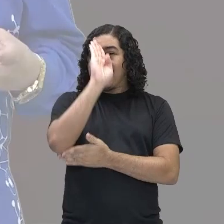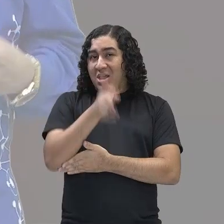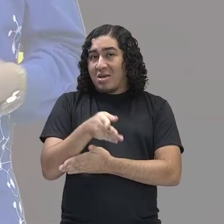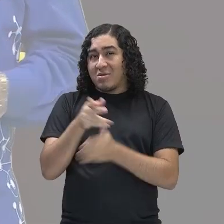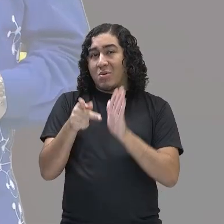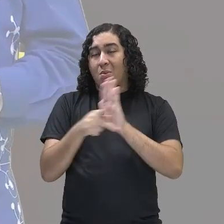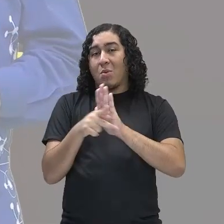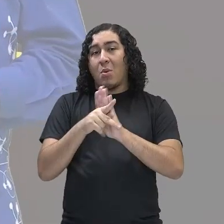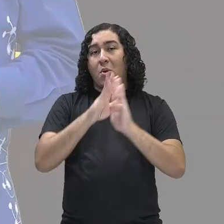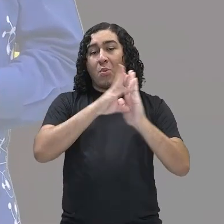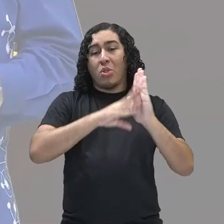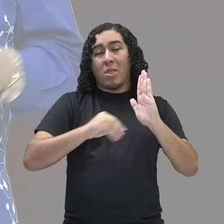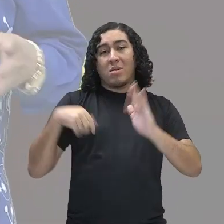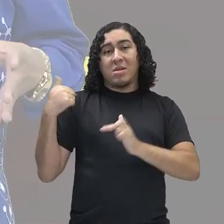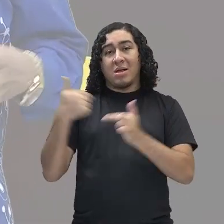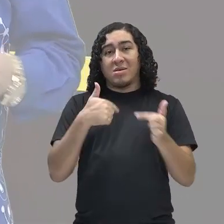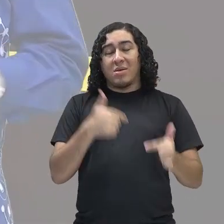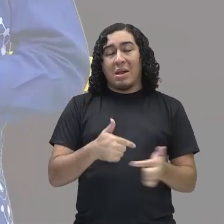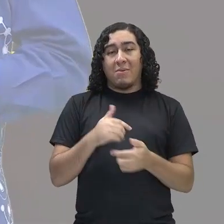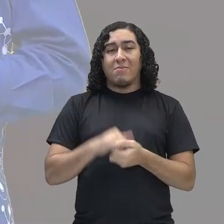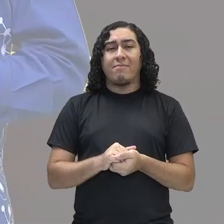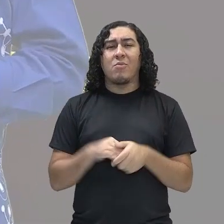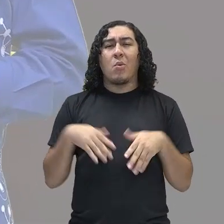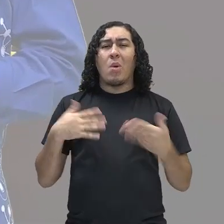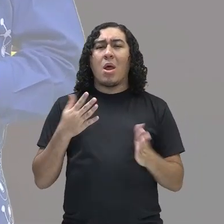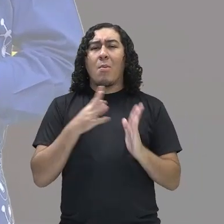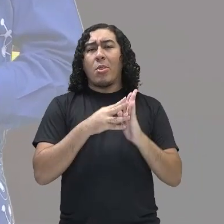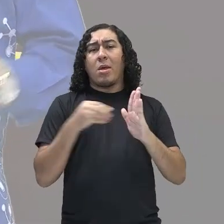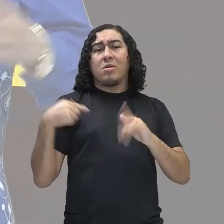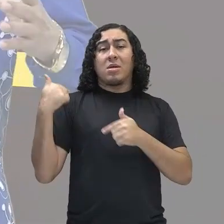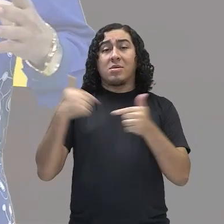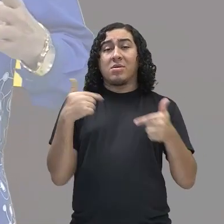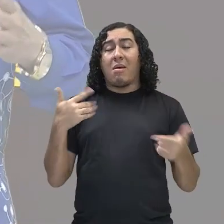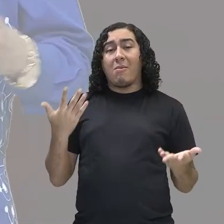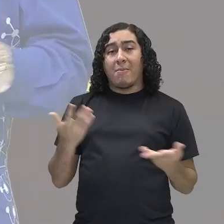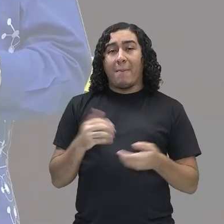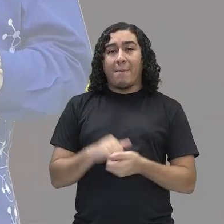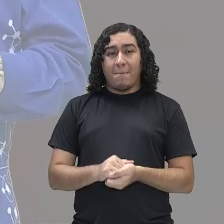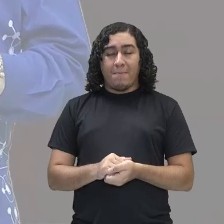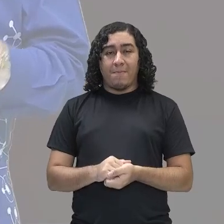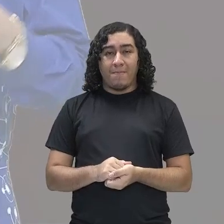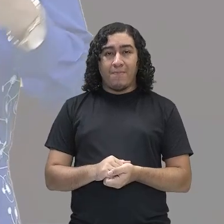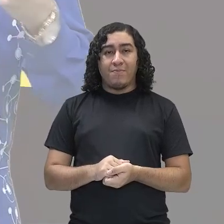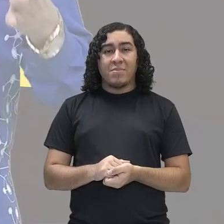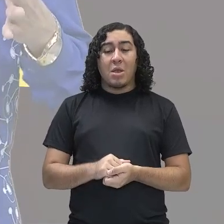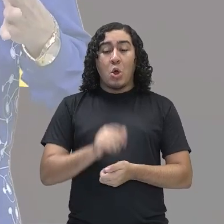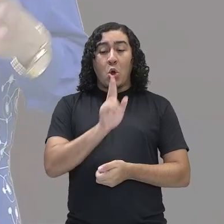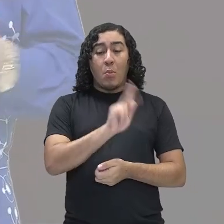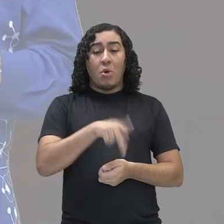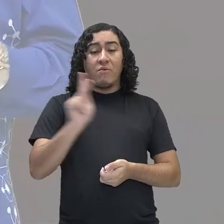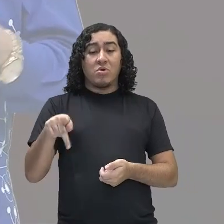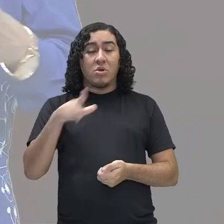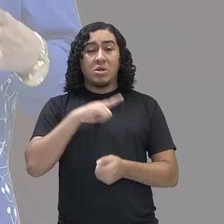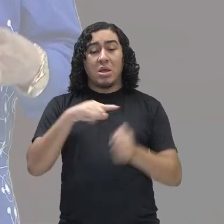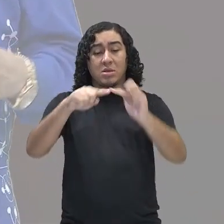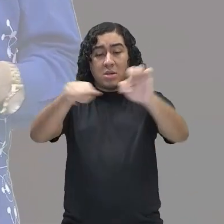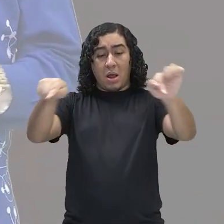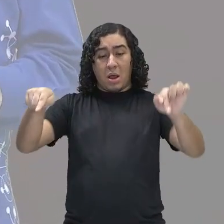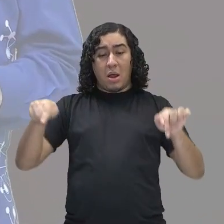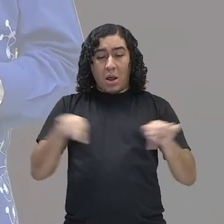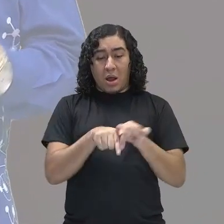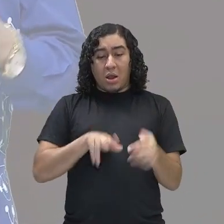o modelo tradicional. E qual é aquele modelo tradicional? É aquele que o professor está na frente, na sala